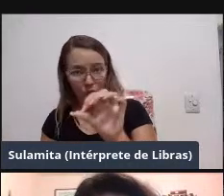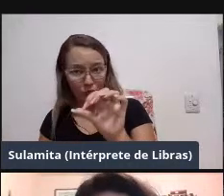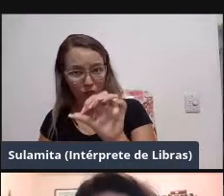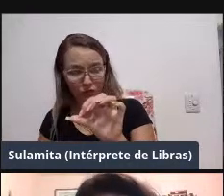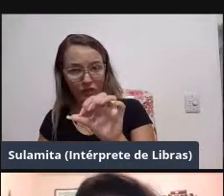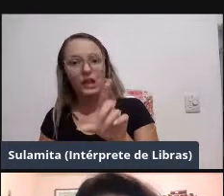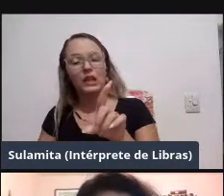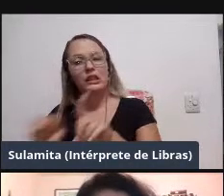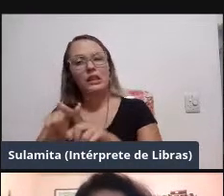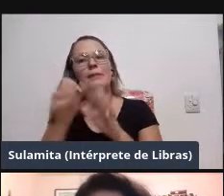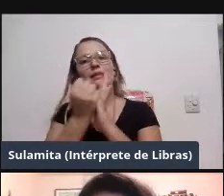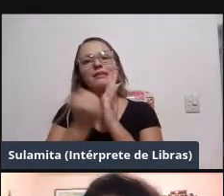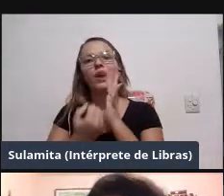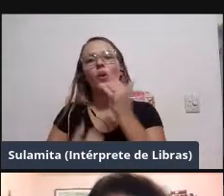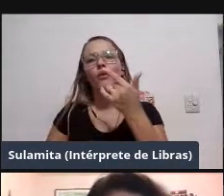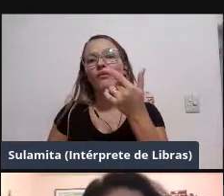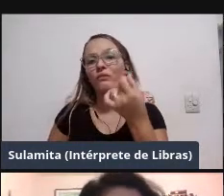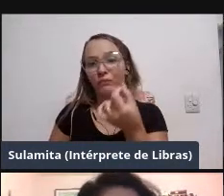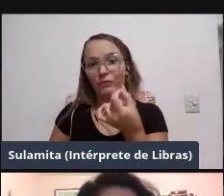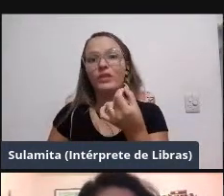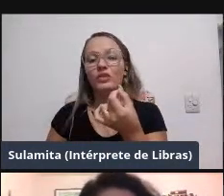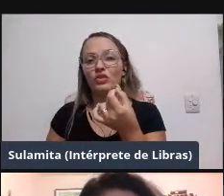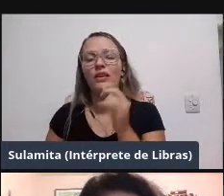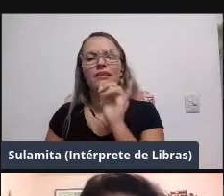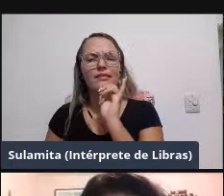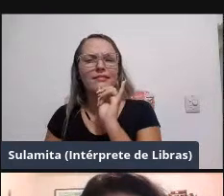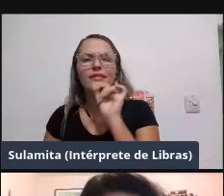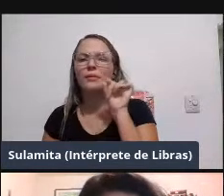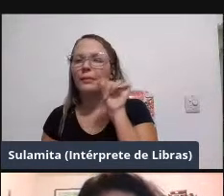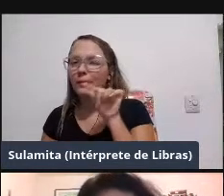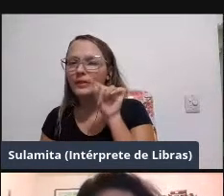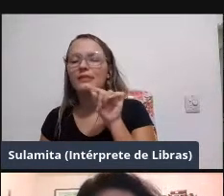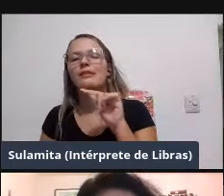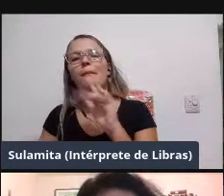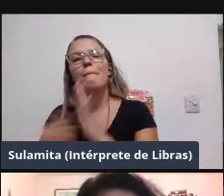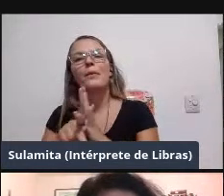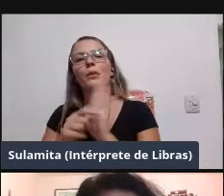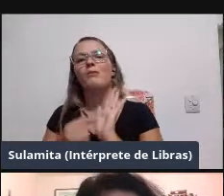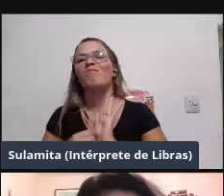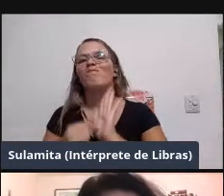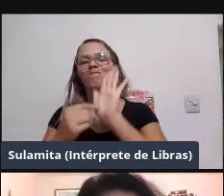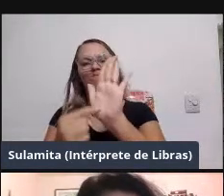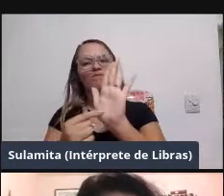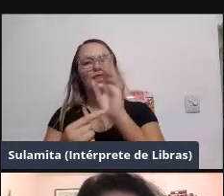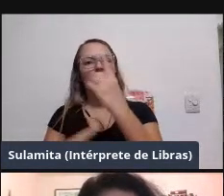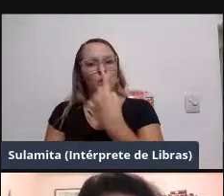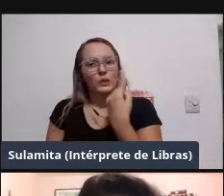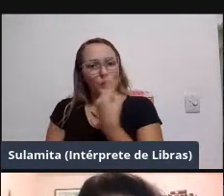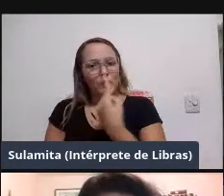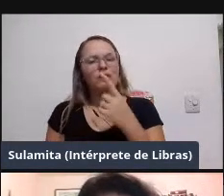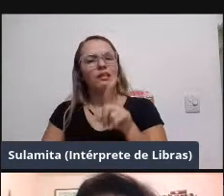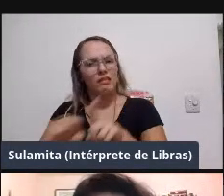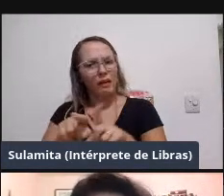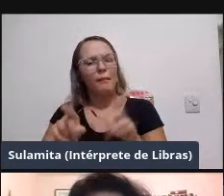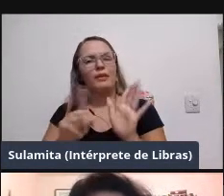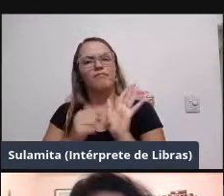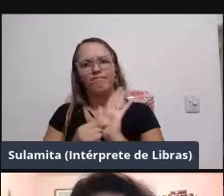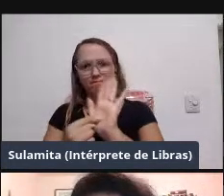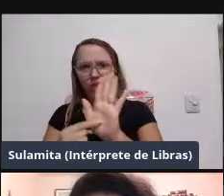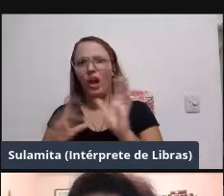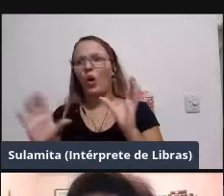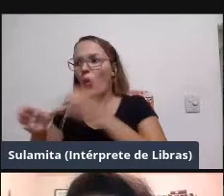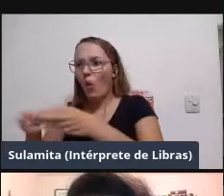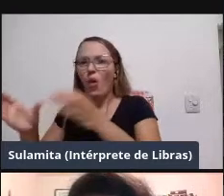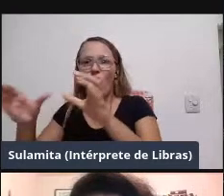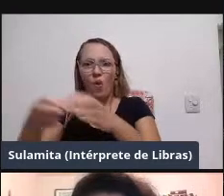sobre o século XX, né, exemplos que vão desde as iniciativas individuais até iniciativas coletivas. Pode passar, por favor,